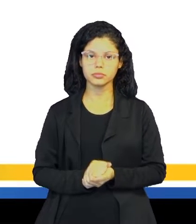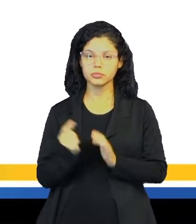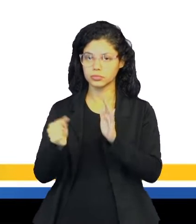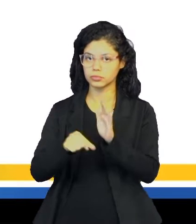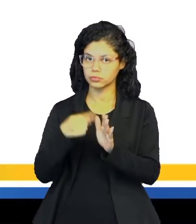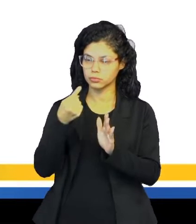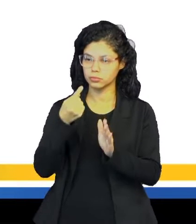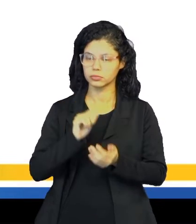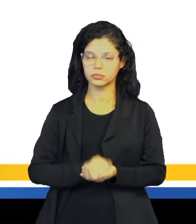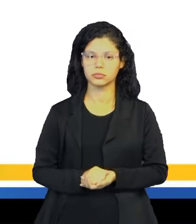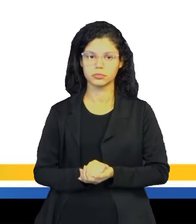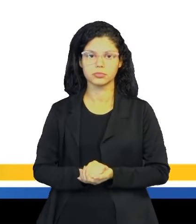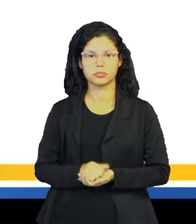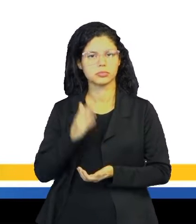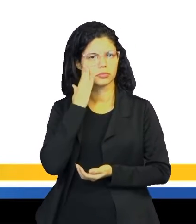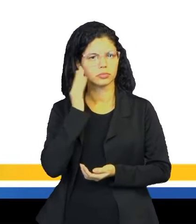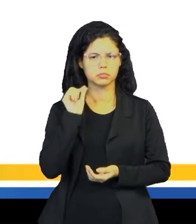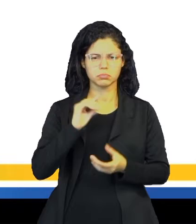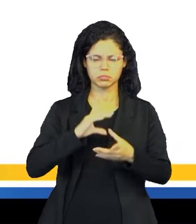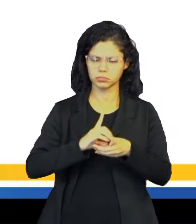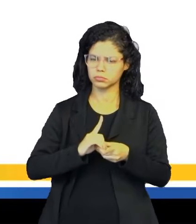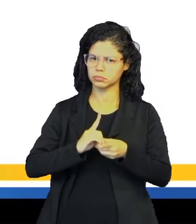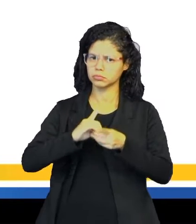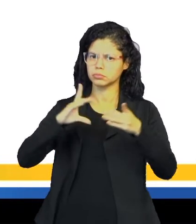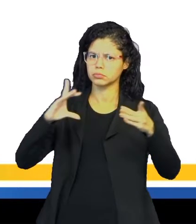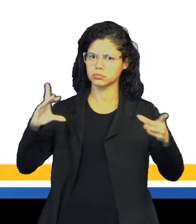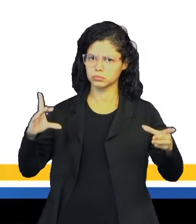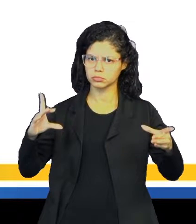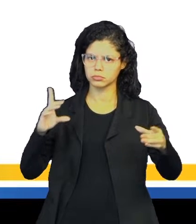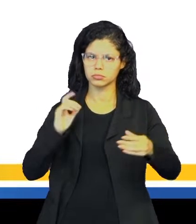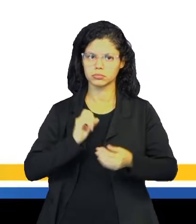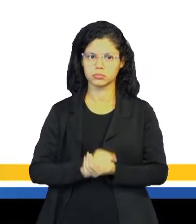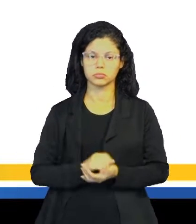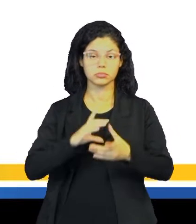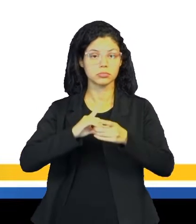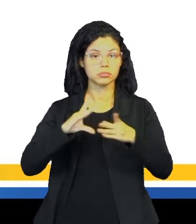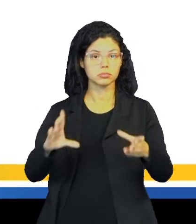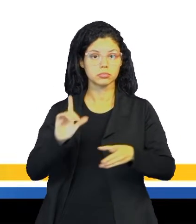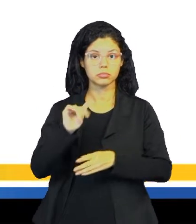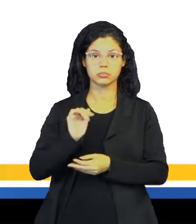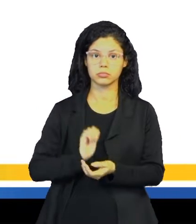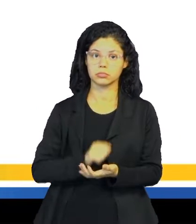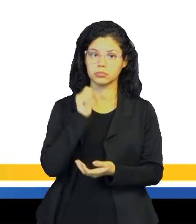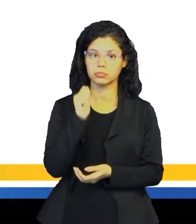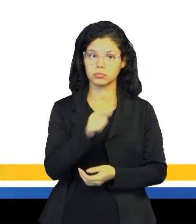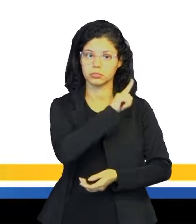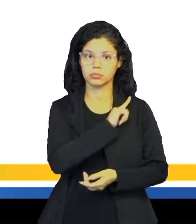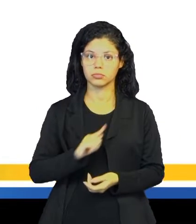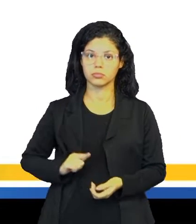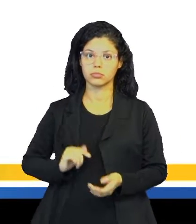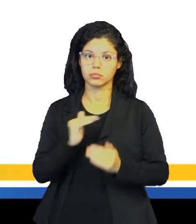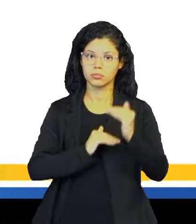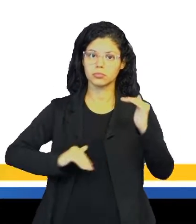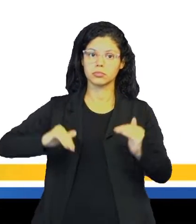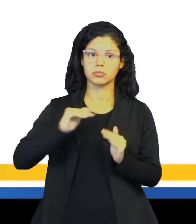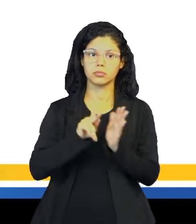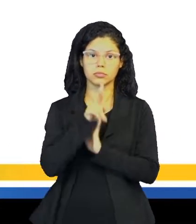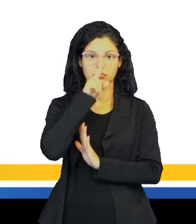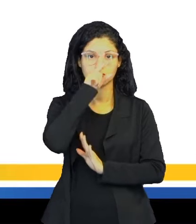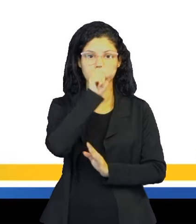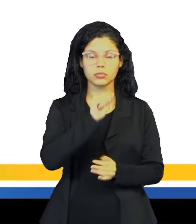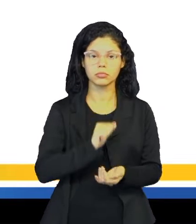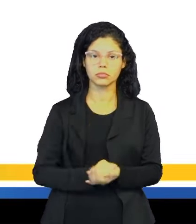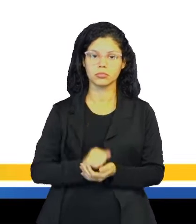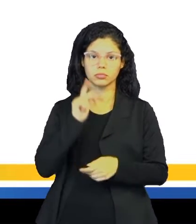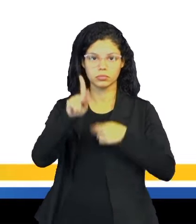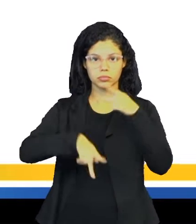Primeiro de tudo, vamos entender o que é democracia. Democracia é o regime de governo cuja origem do poder